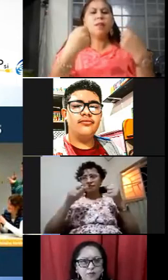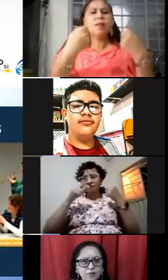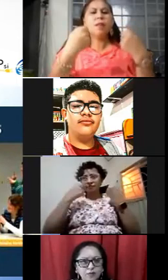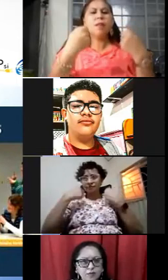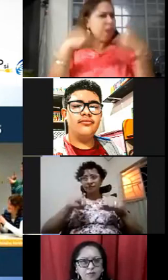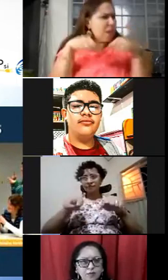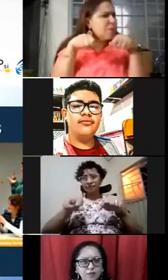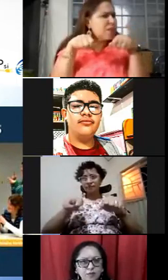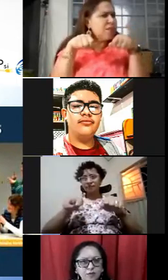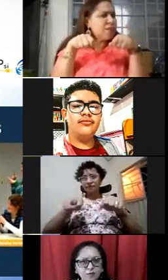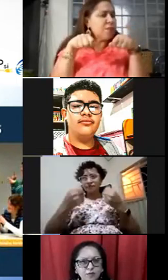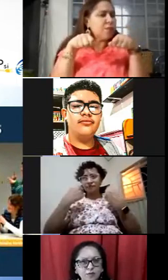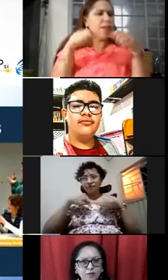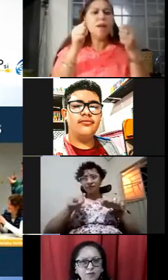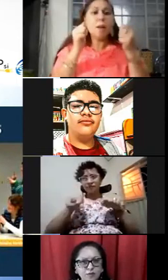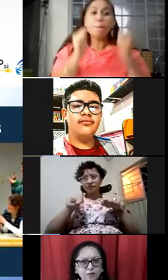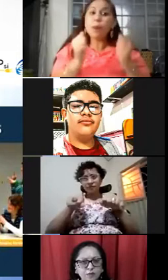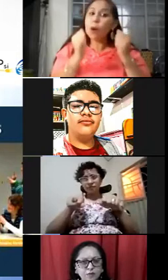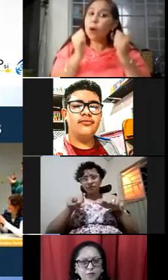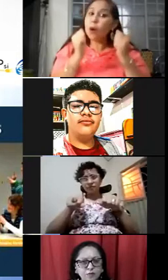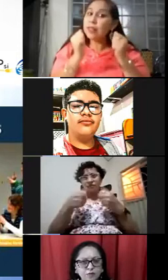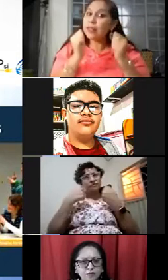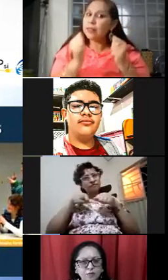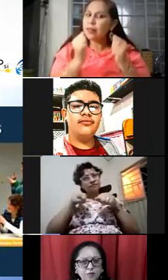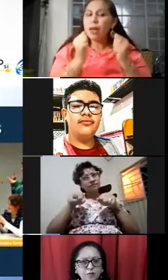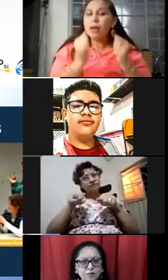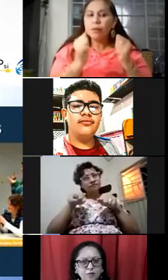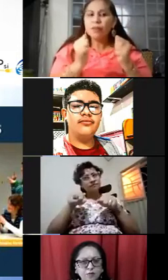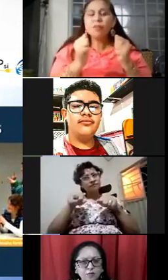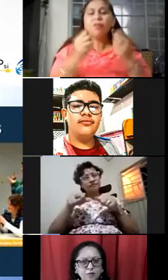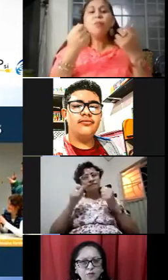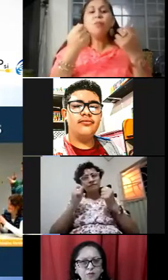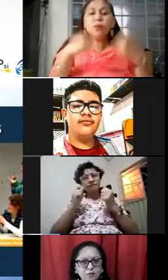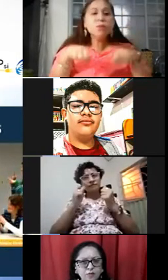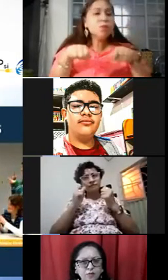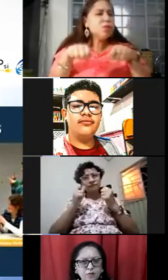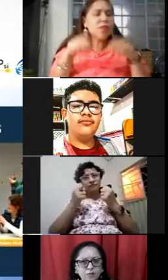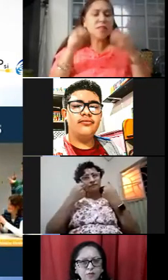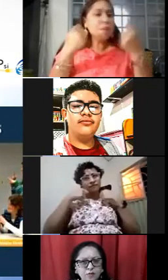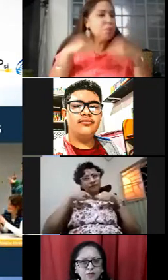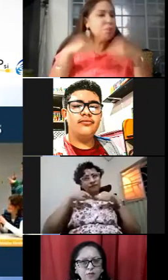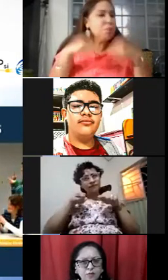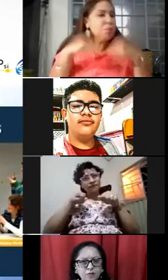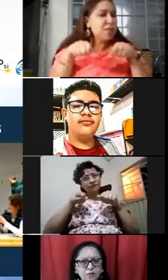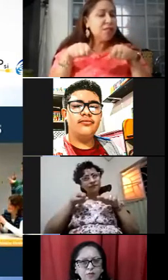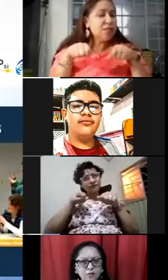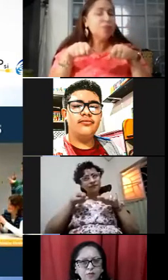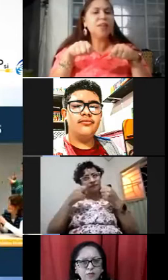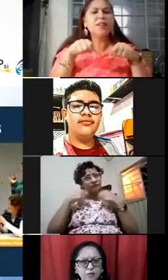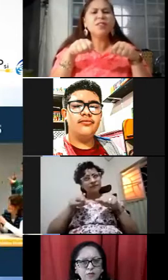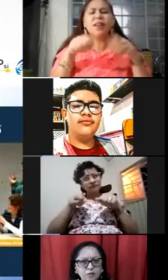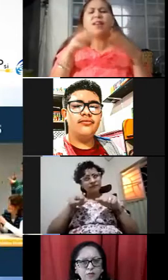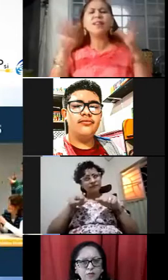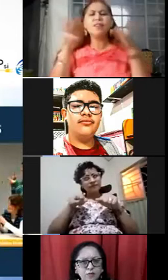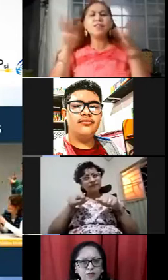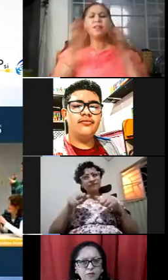possível. É possível, né? Pode. Vocês vão ver muitos surdos fazendo. É possível, né? O que é que